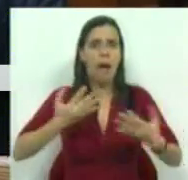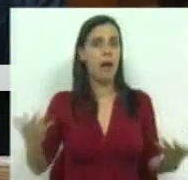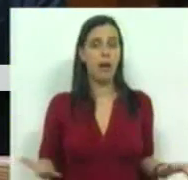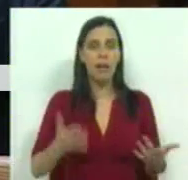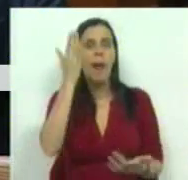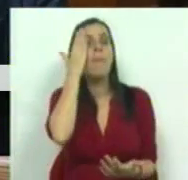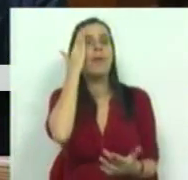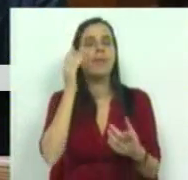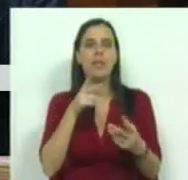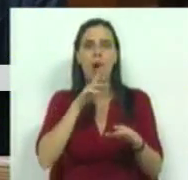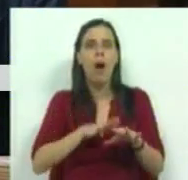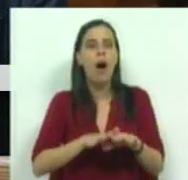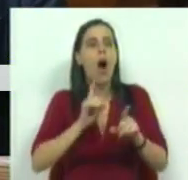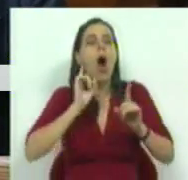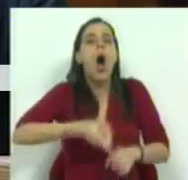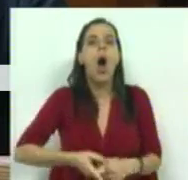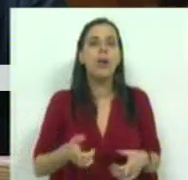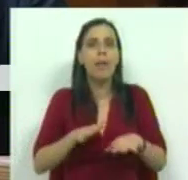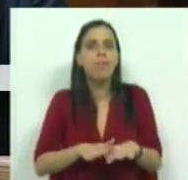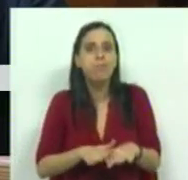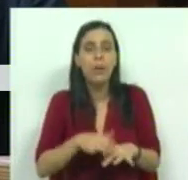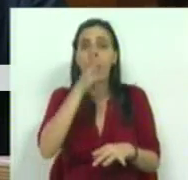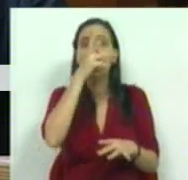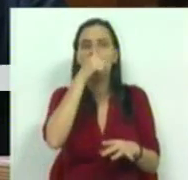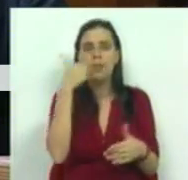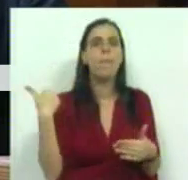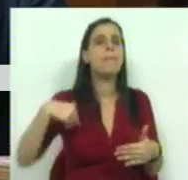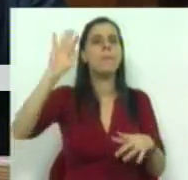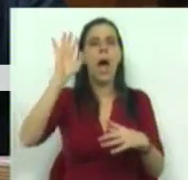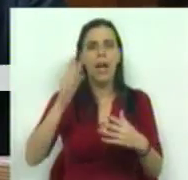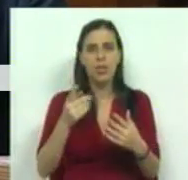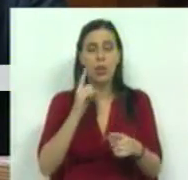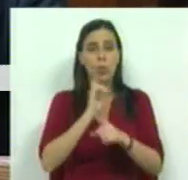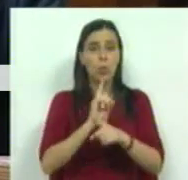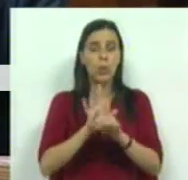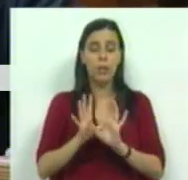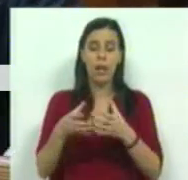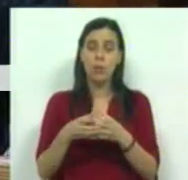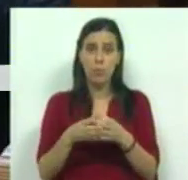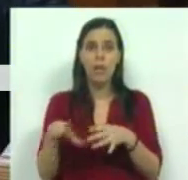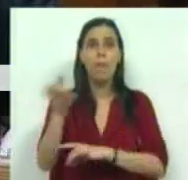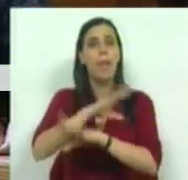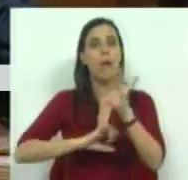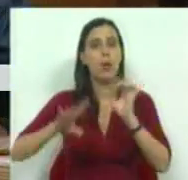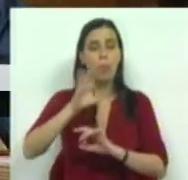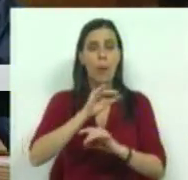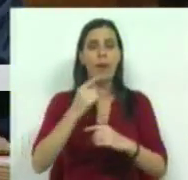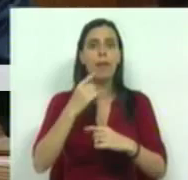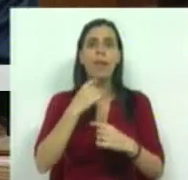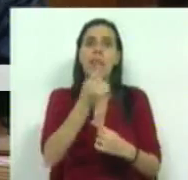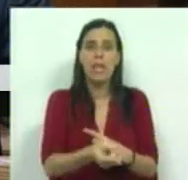acreditar na previsão da recessão. Ela será, infelizmente, bem mais pronunciada do que aquilo que a Comissão Europeia